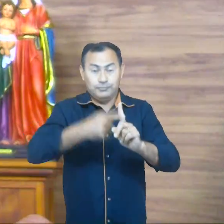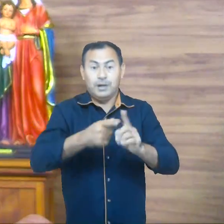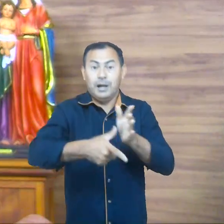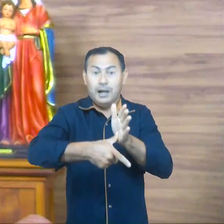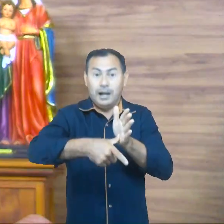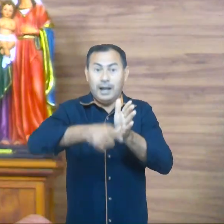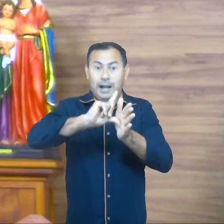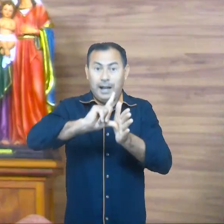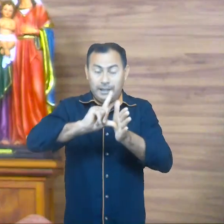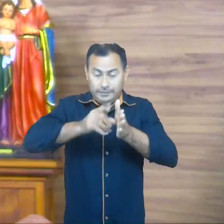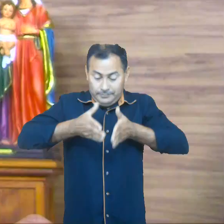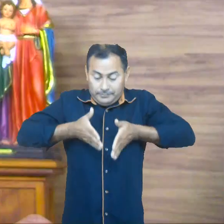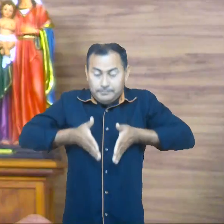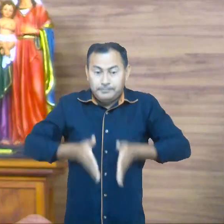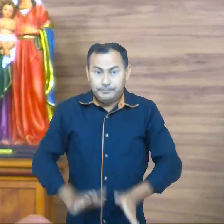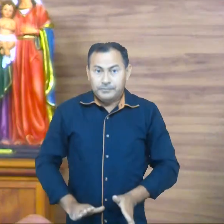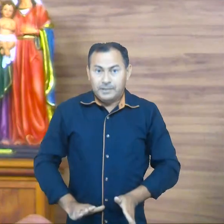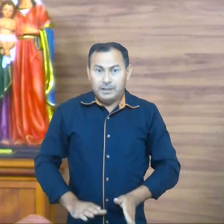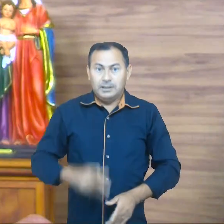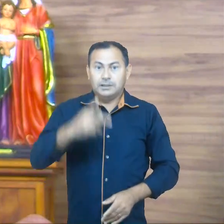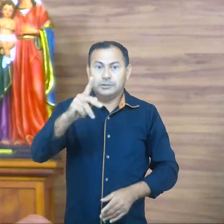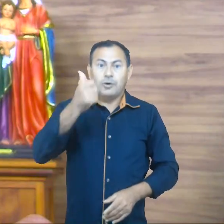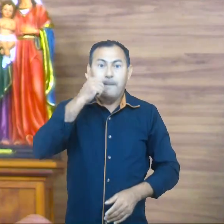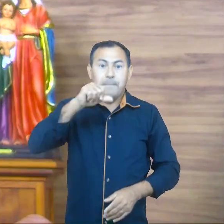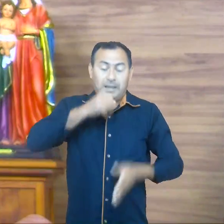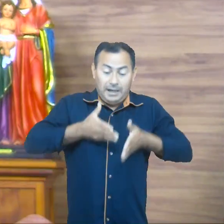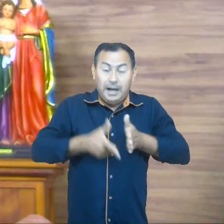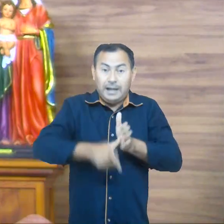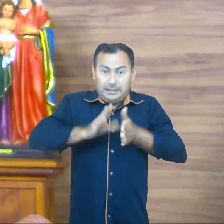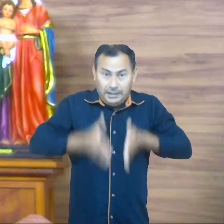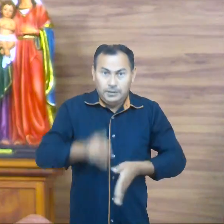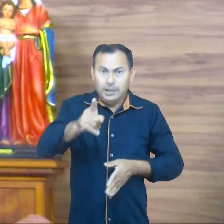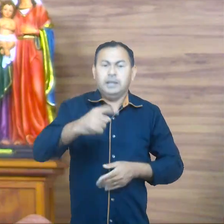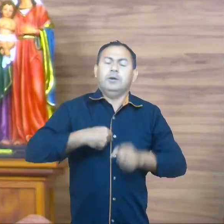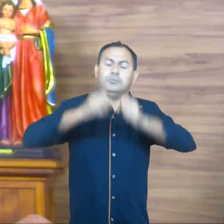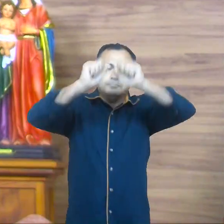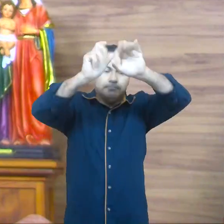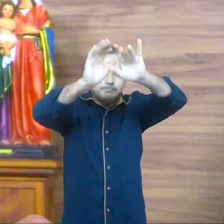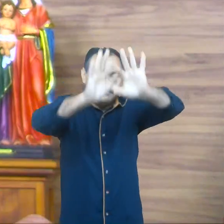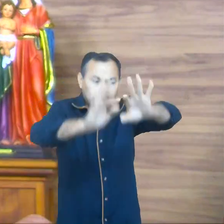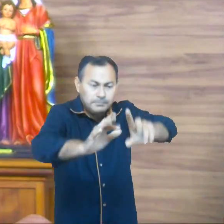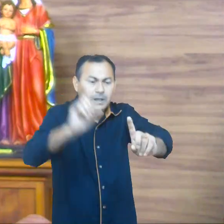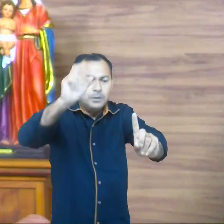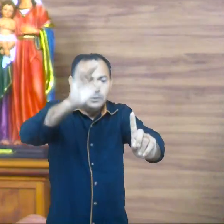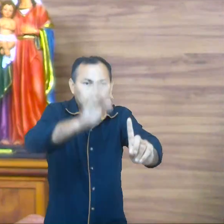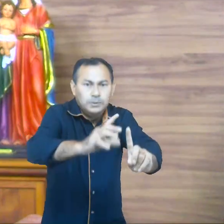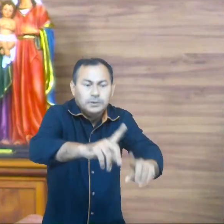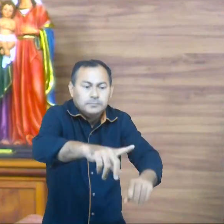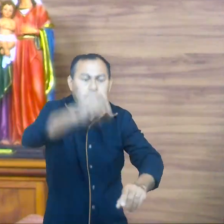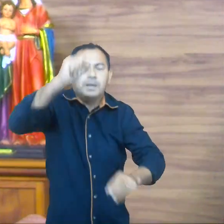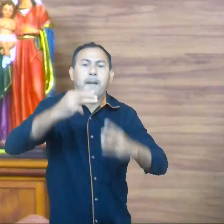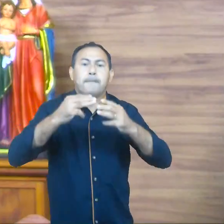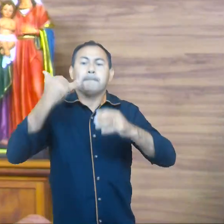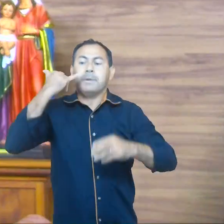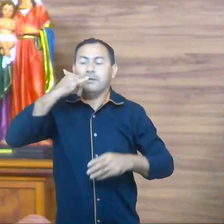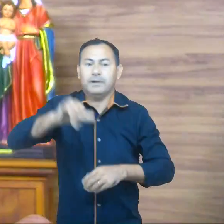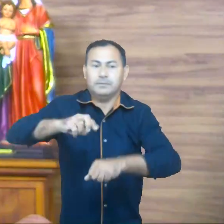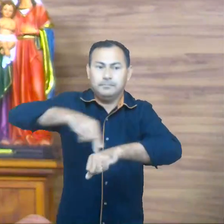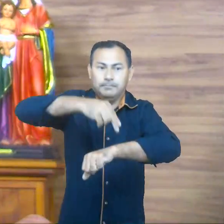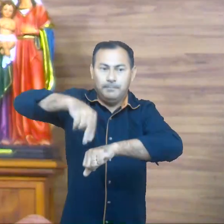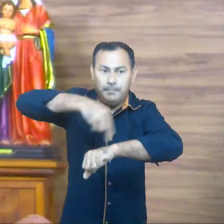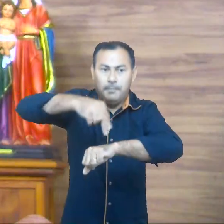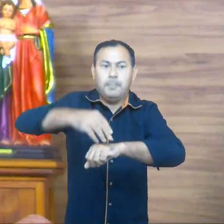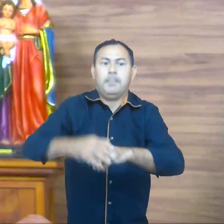Antes de saíres do seio da tua mãe, eu te consagrei e te fiz profeta das nações.